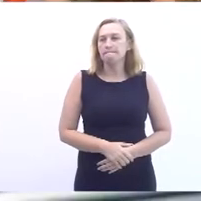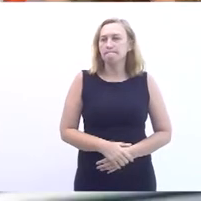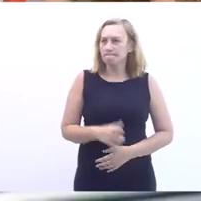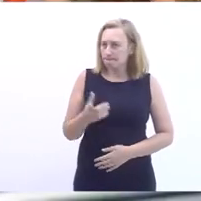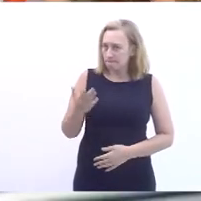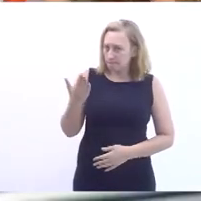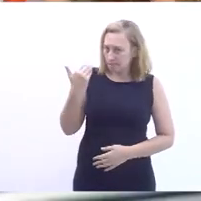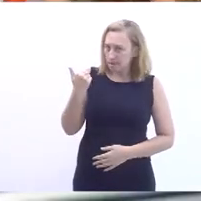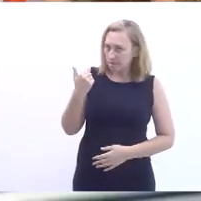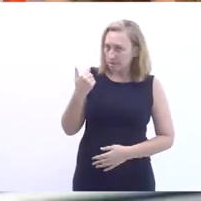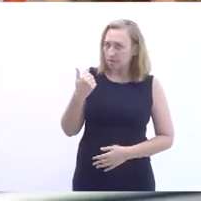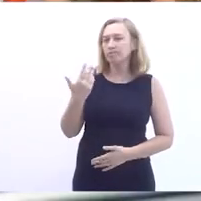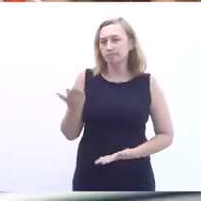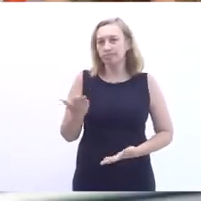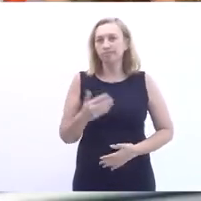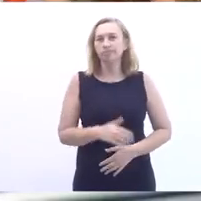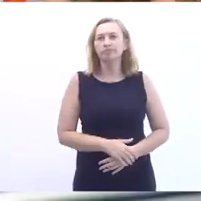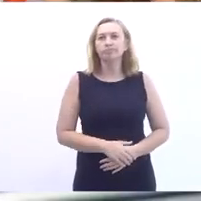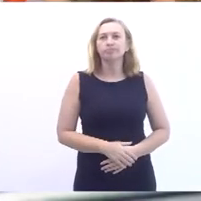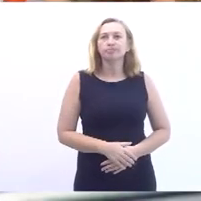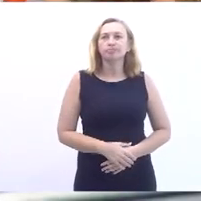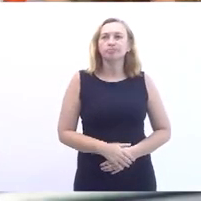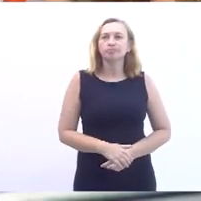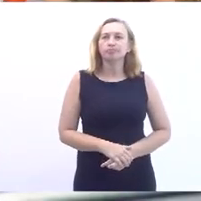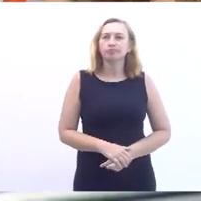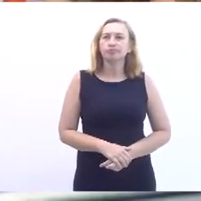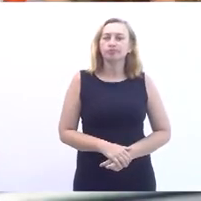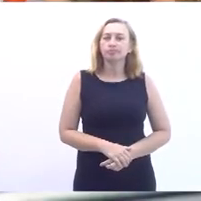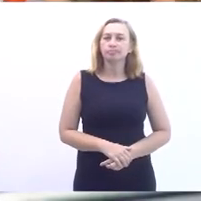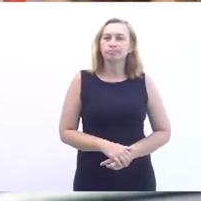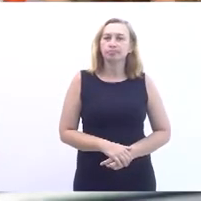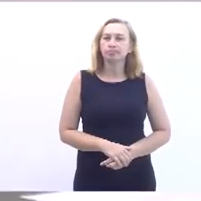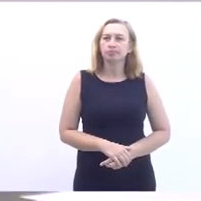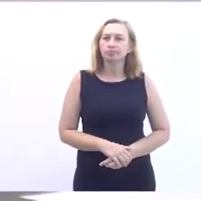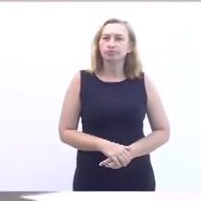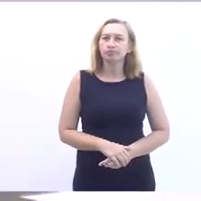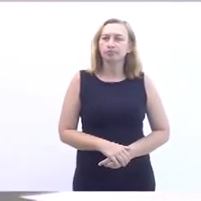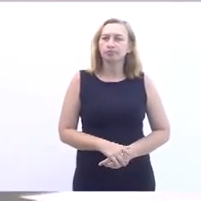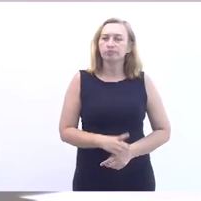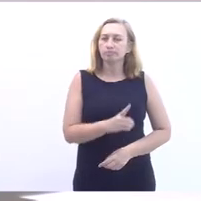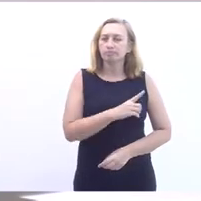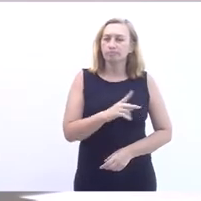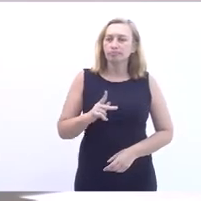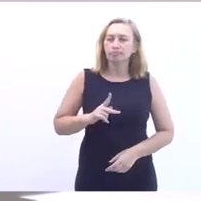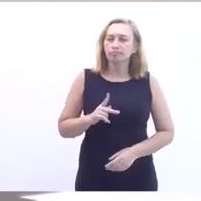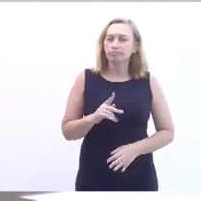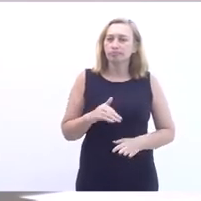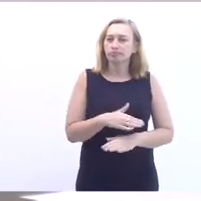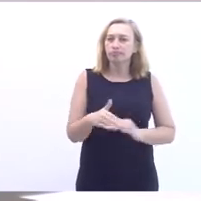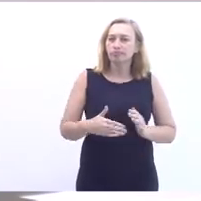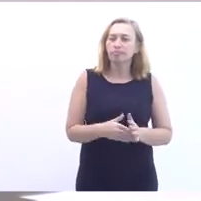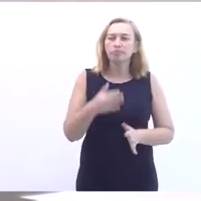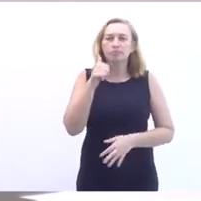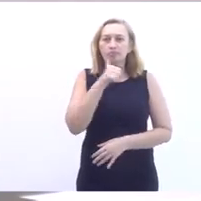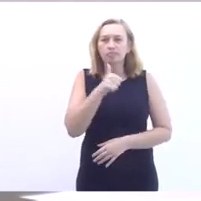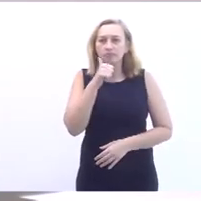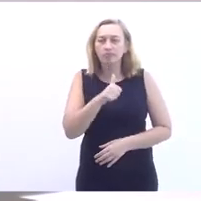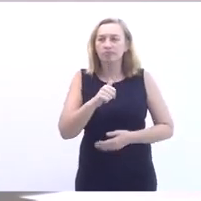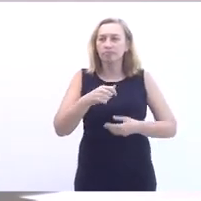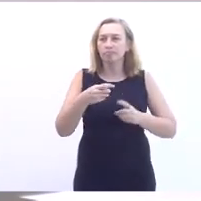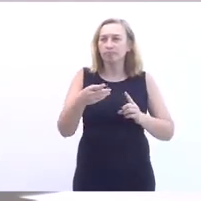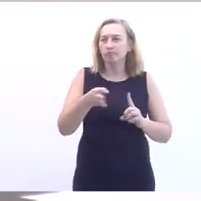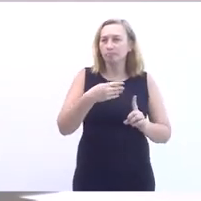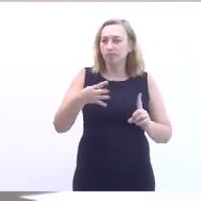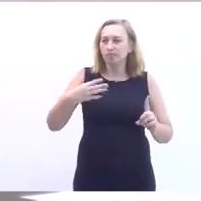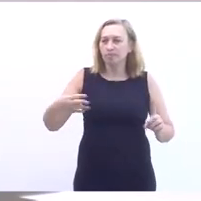sabendo André tá sabendo E aí defensoria tá em todas mulher e LGBT se